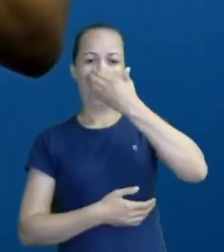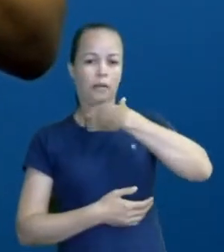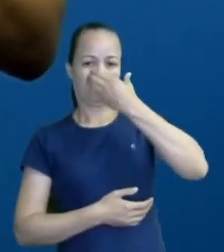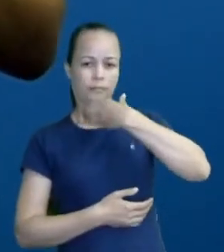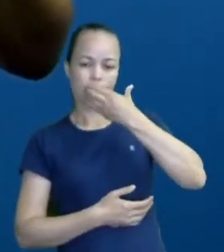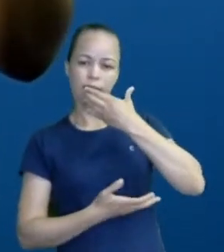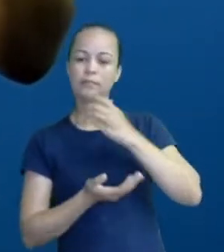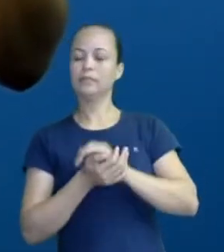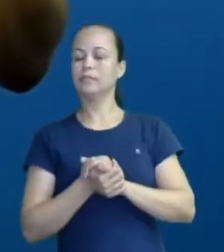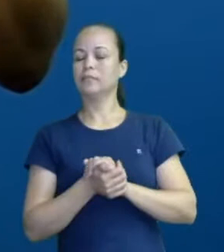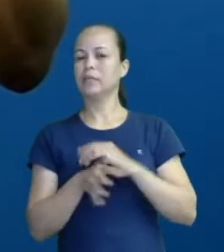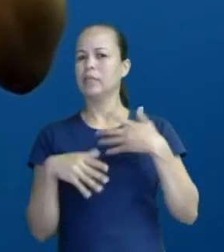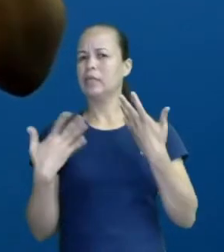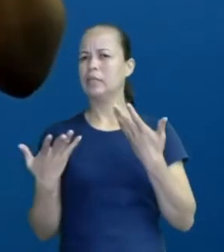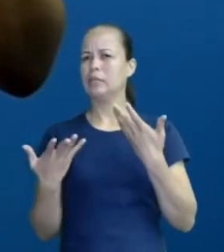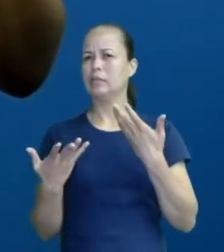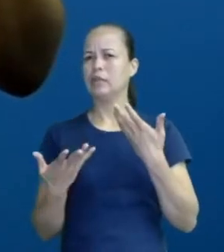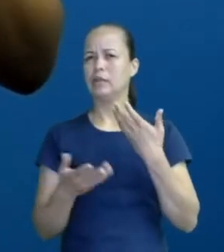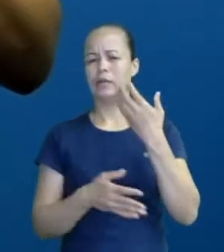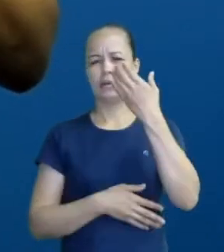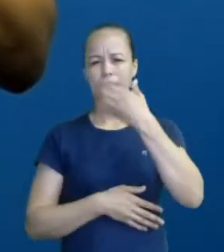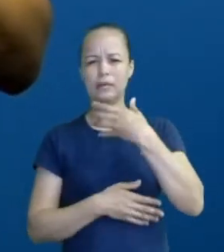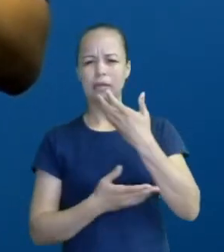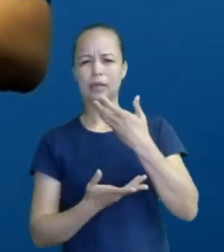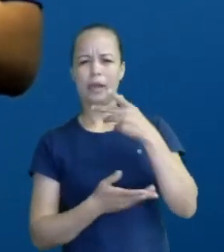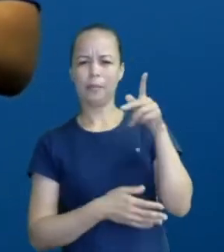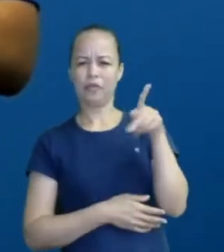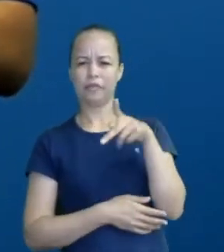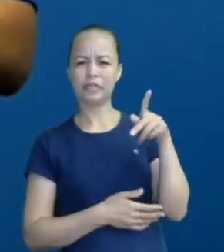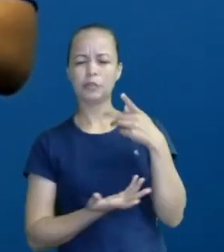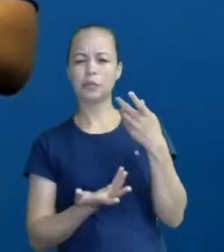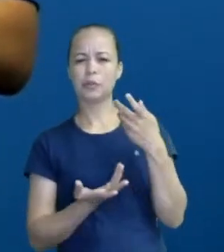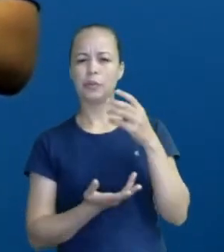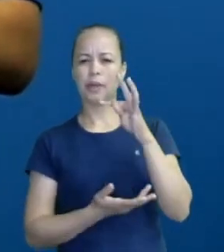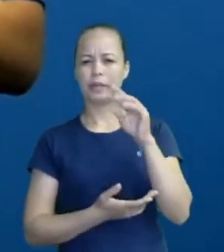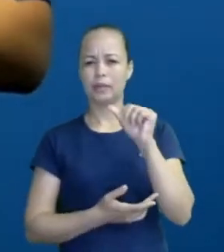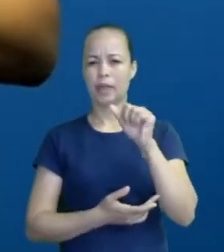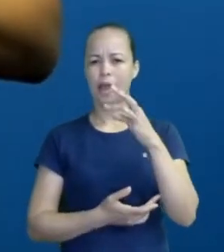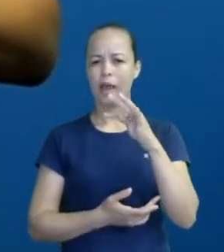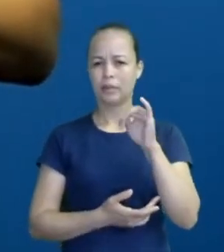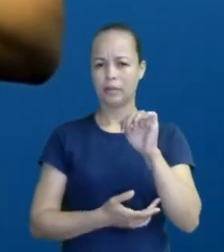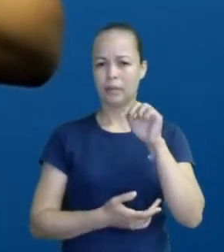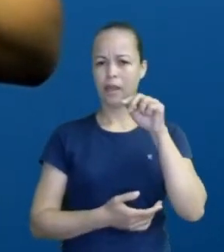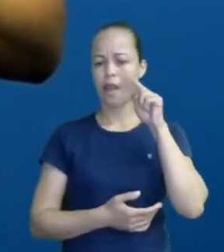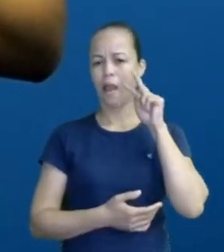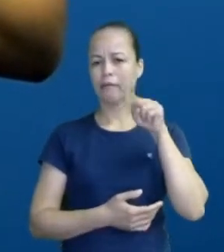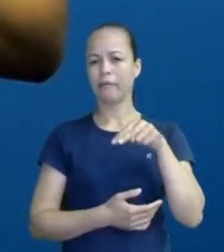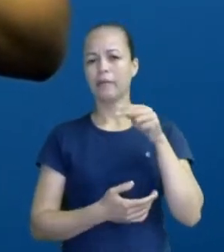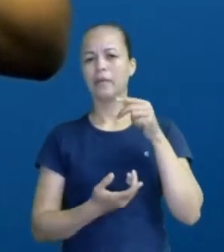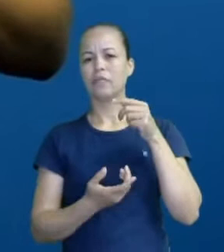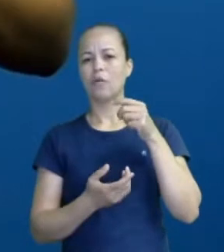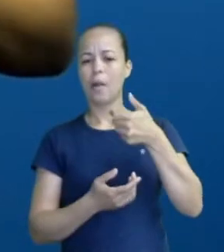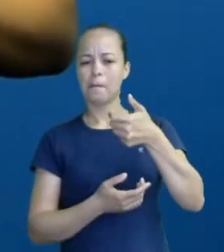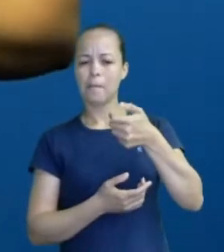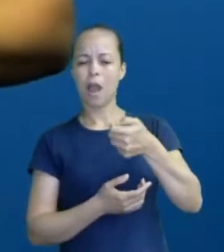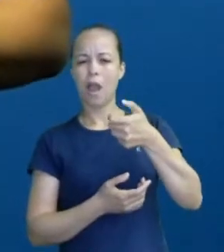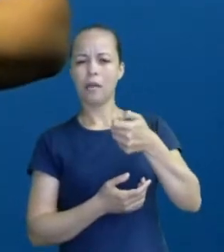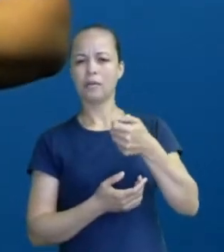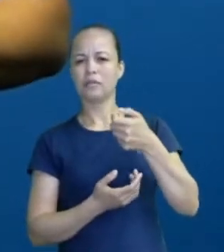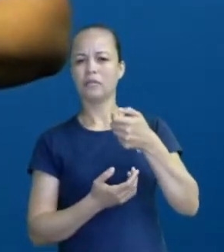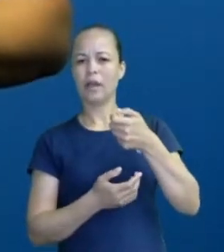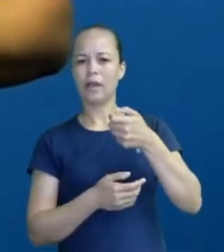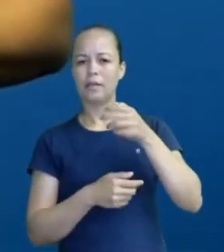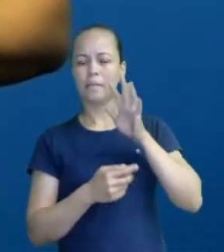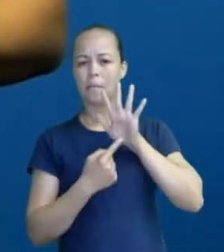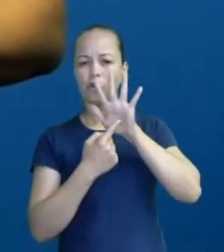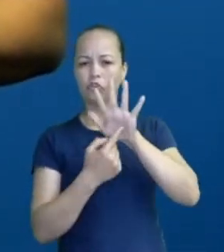à medida que a tia Tati aqui for apertando aqui ó, o aparelho, vai aparecer mais